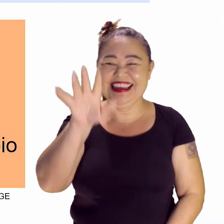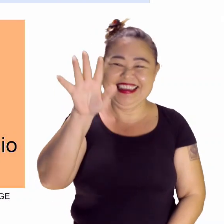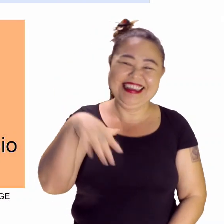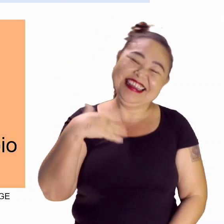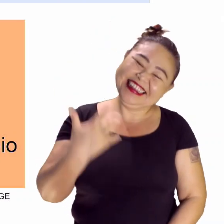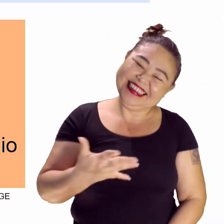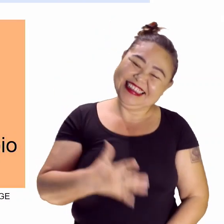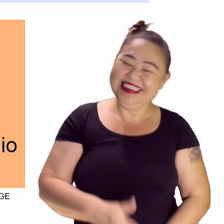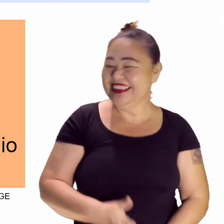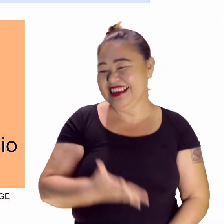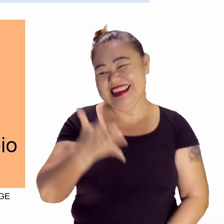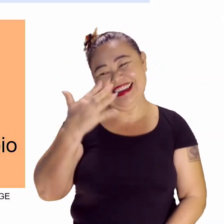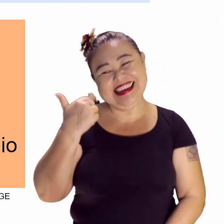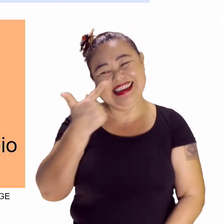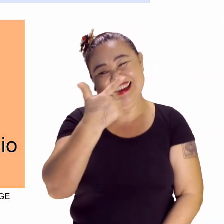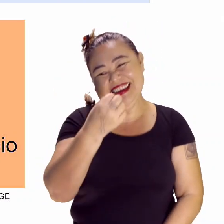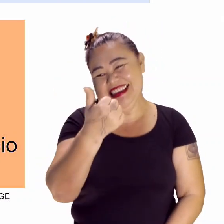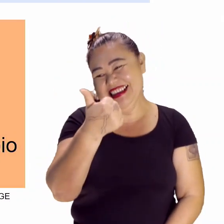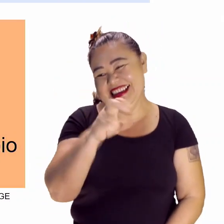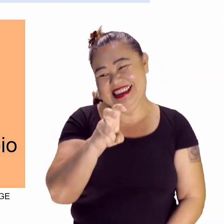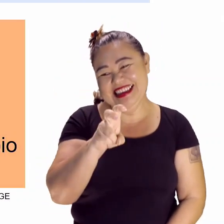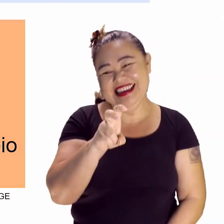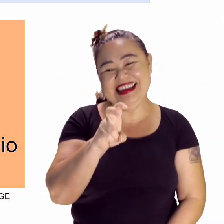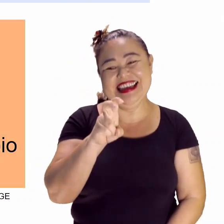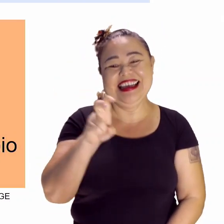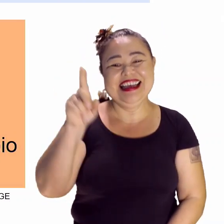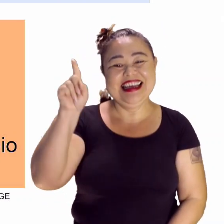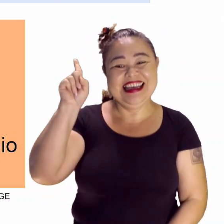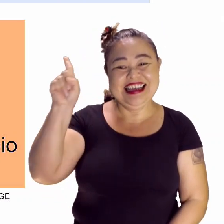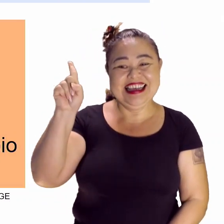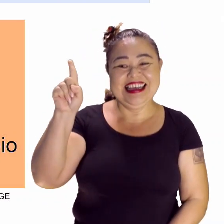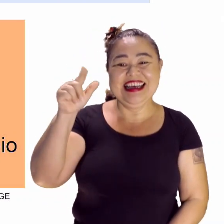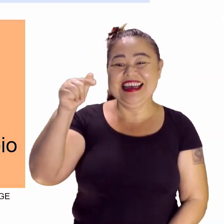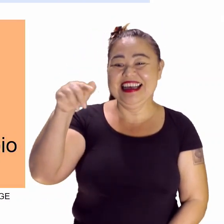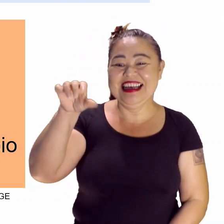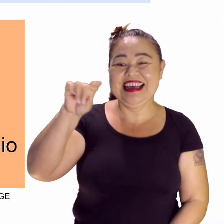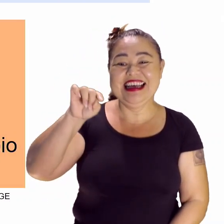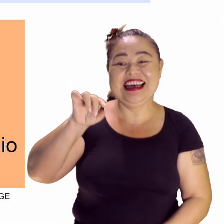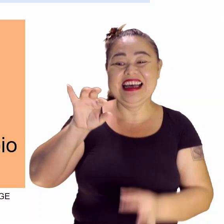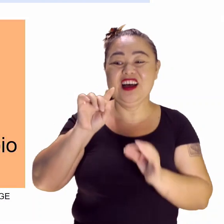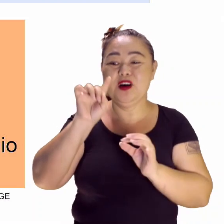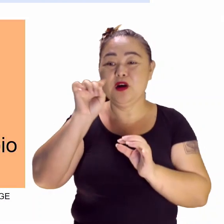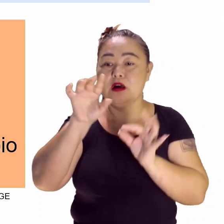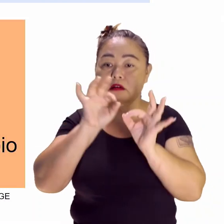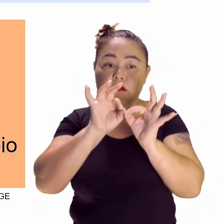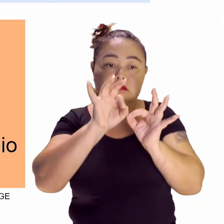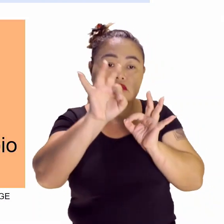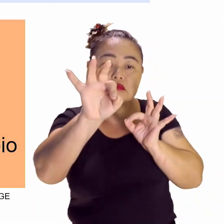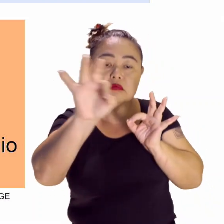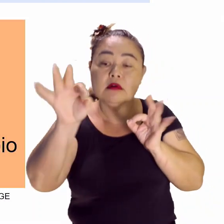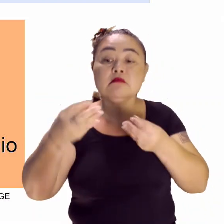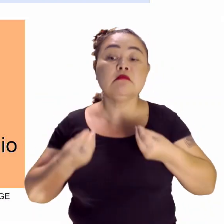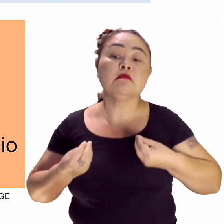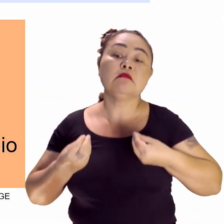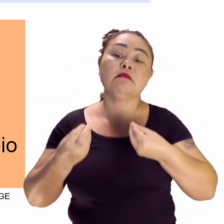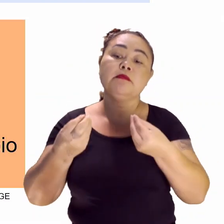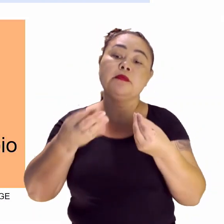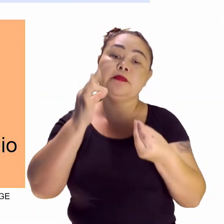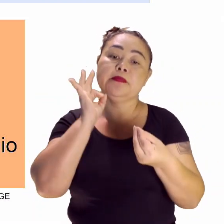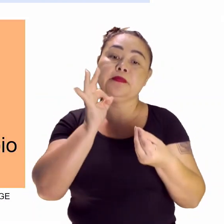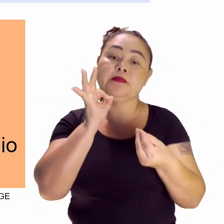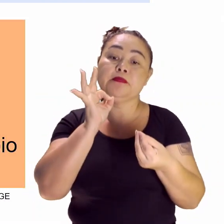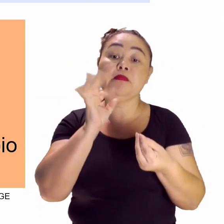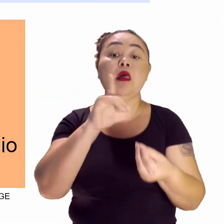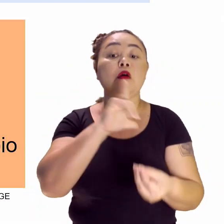e vamos lá em 2015 79 mil hectares destinados ao café tendo